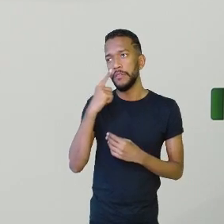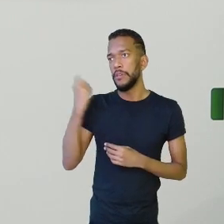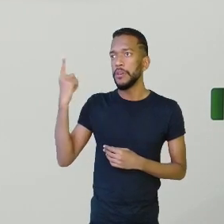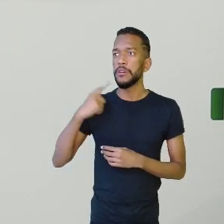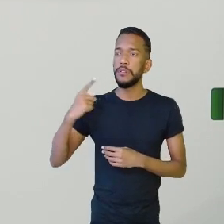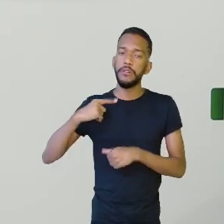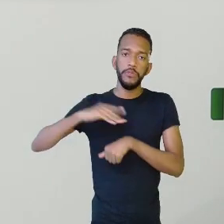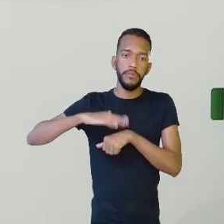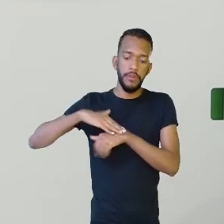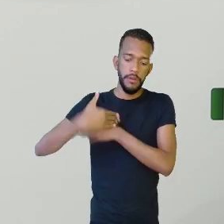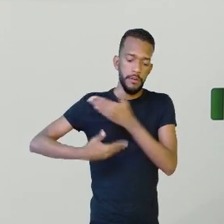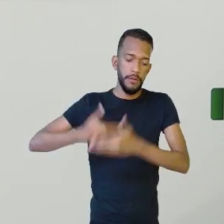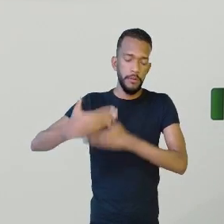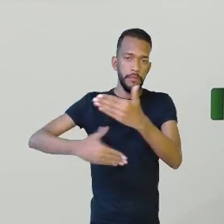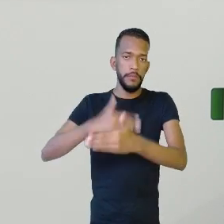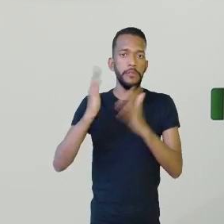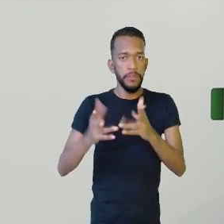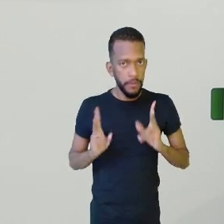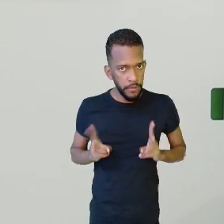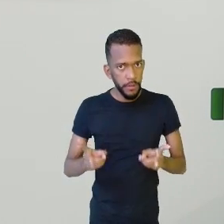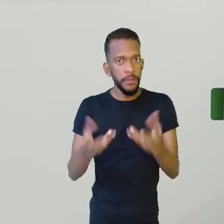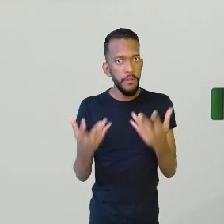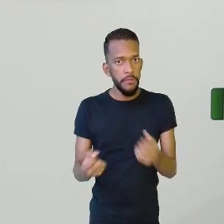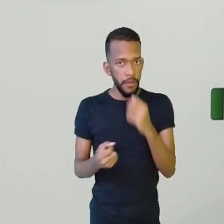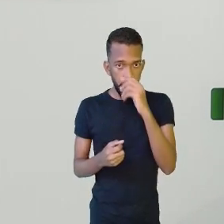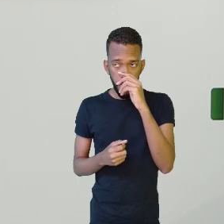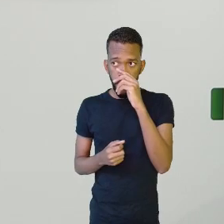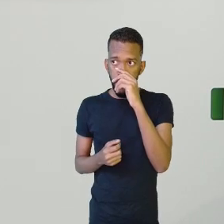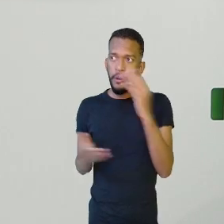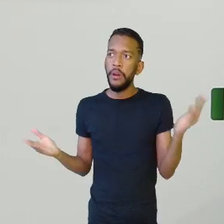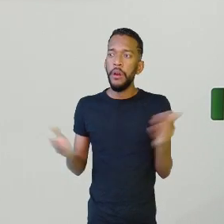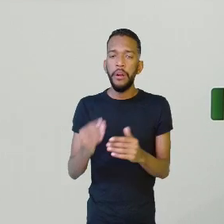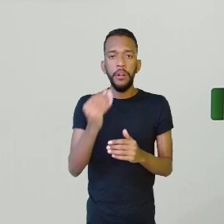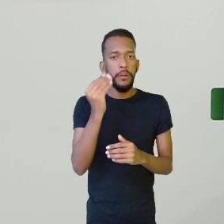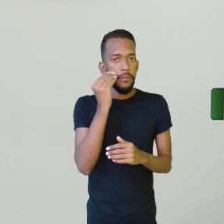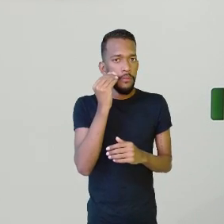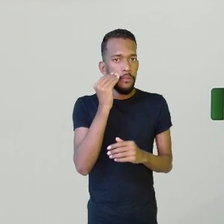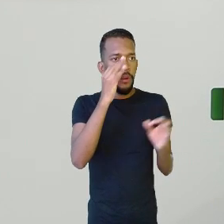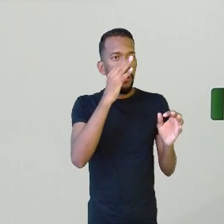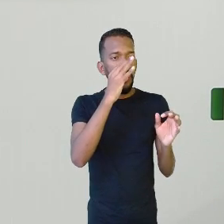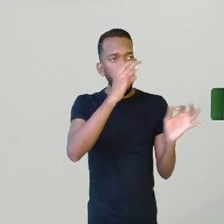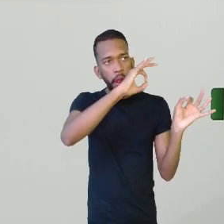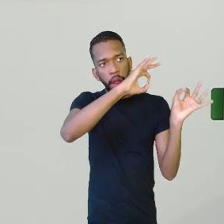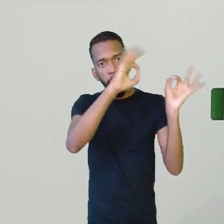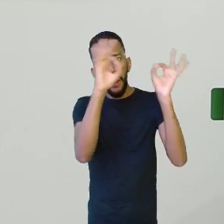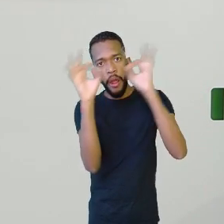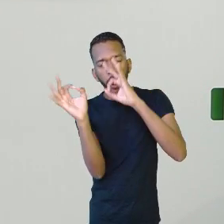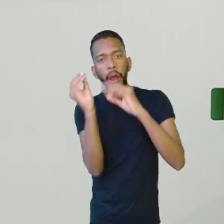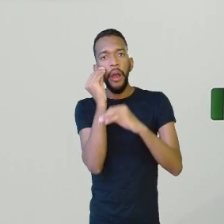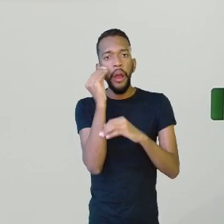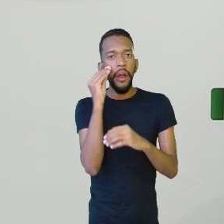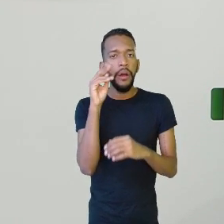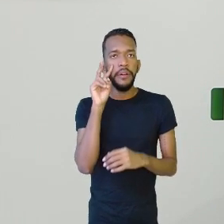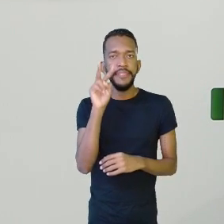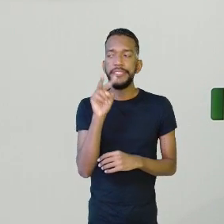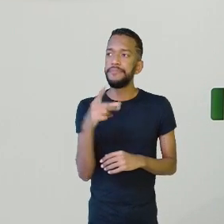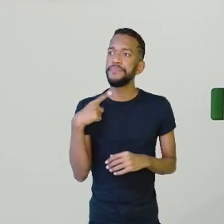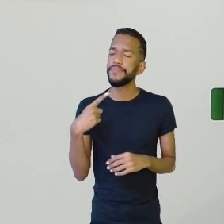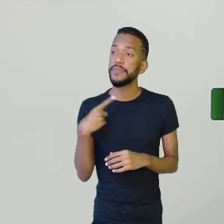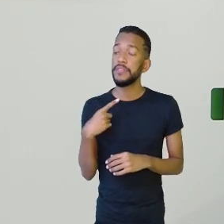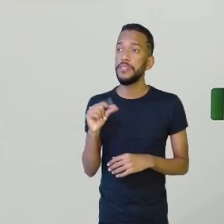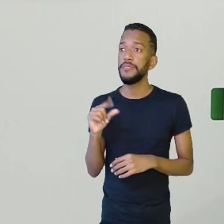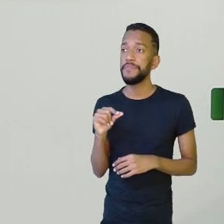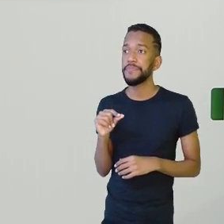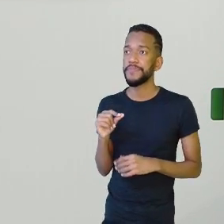passagem do tempo. Observamos agora um outro mapa. E ele é o mapa de Pernambuco,